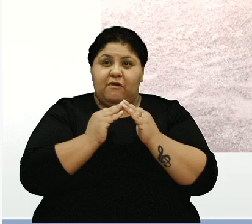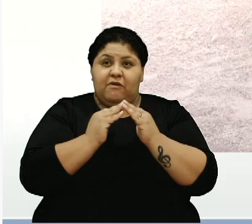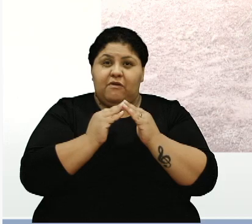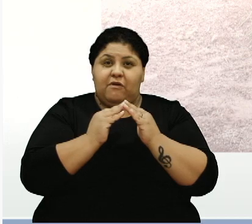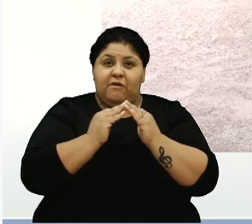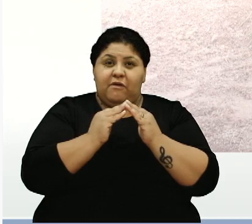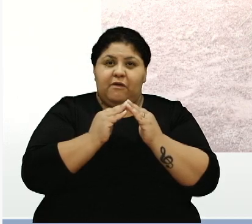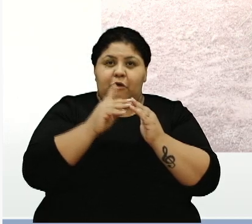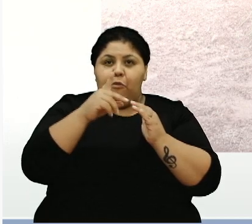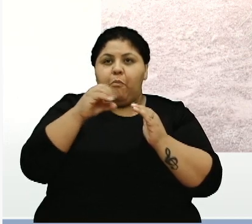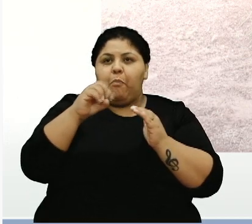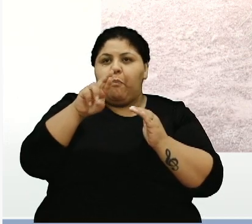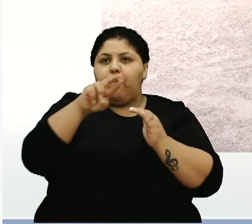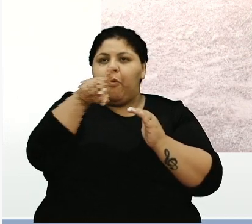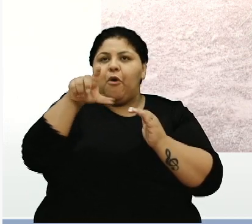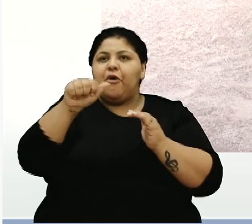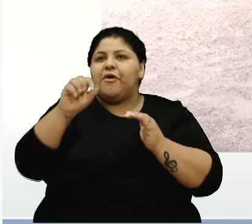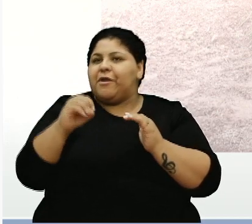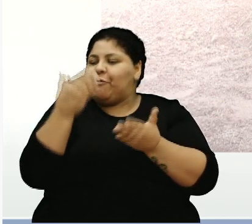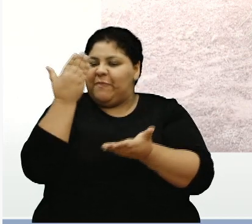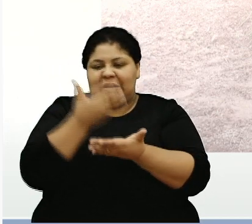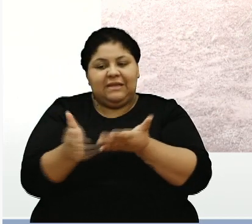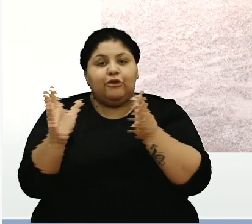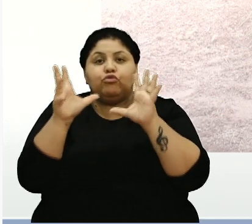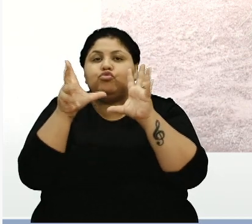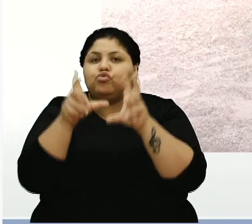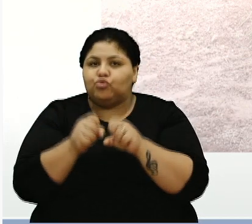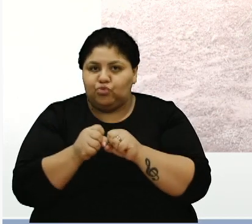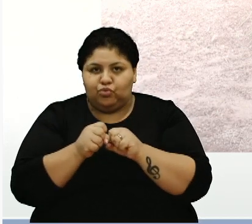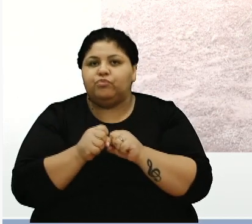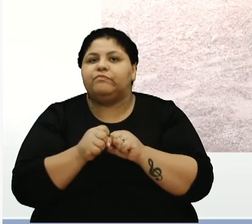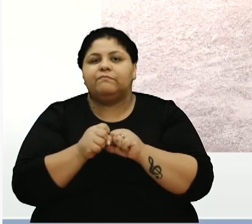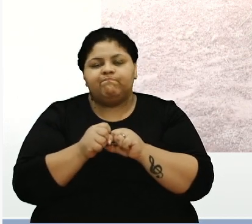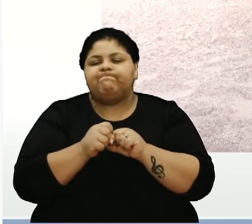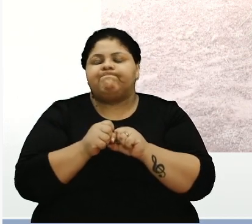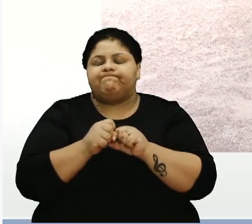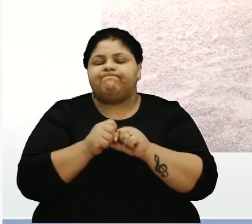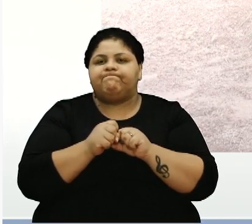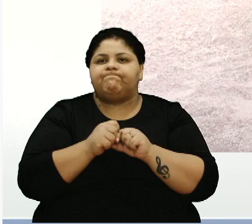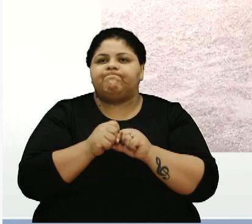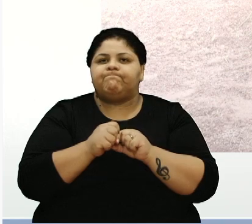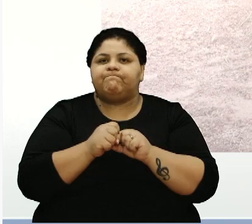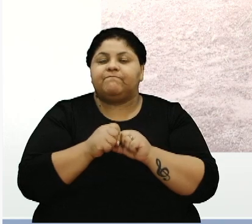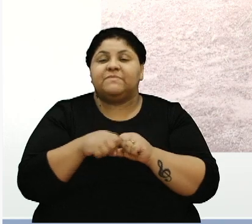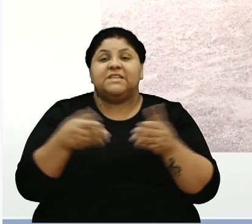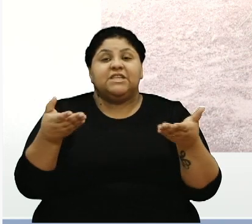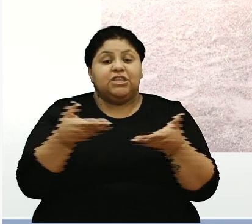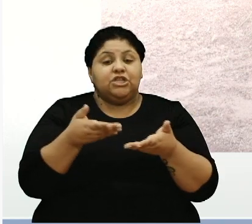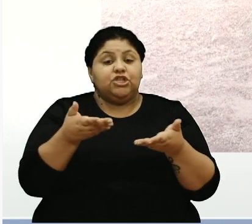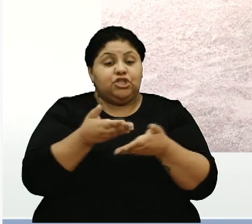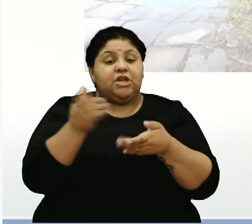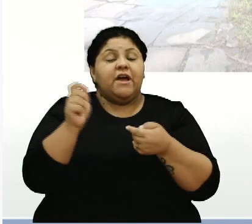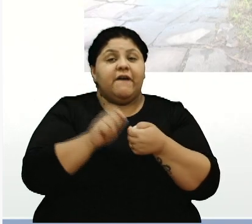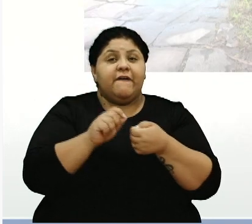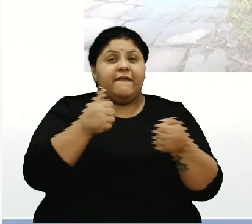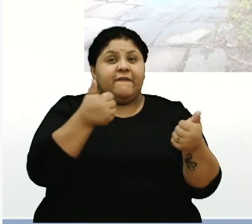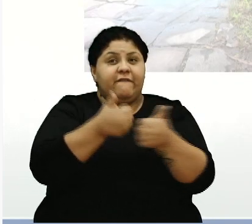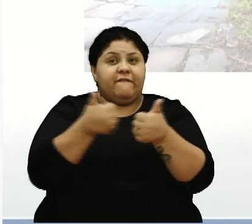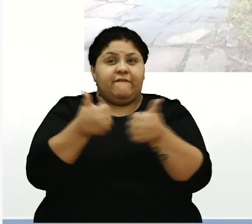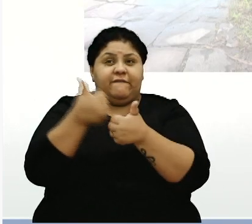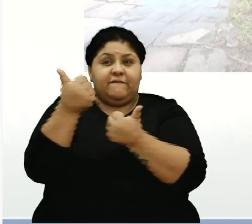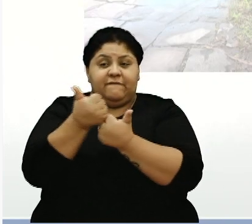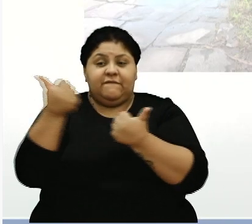se diz, perderam tudo. Então, é algo que também já fiz, juntamente da minha